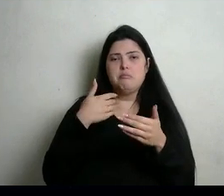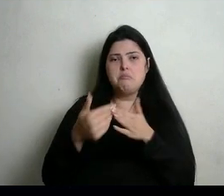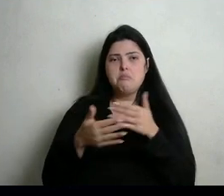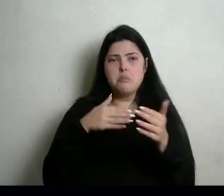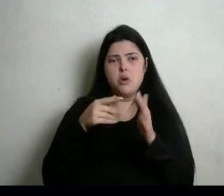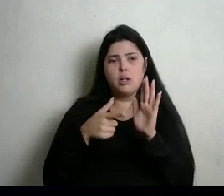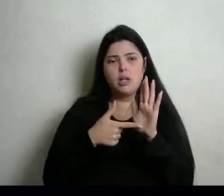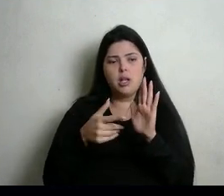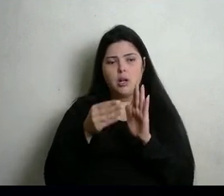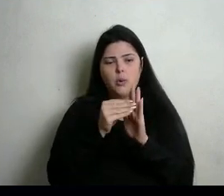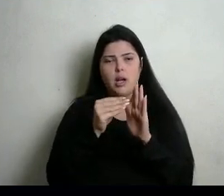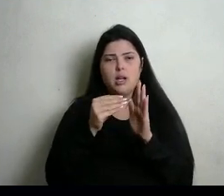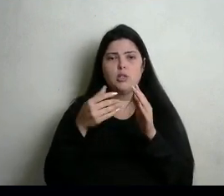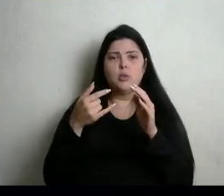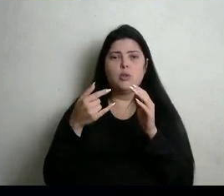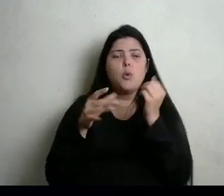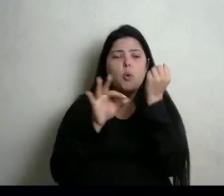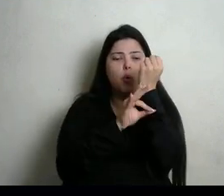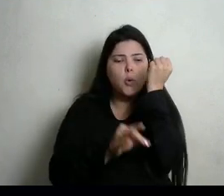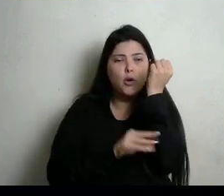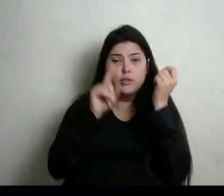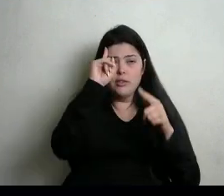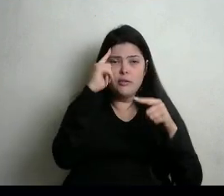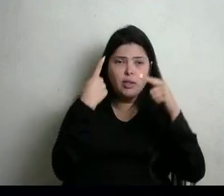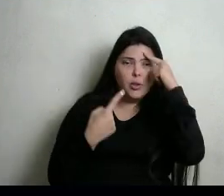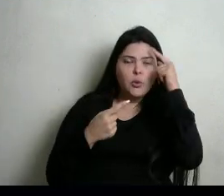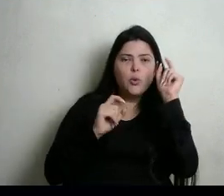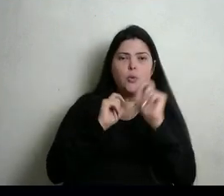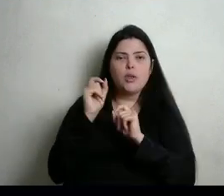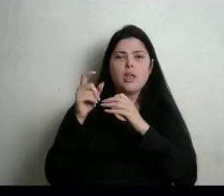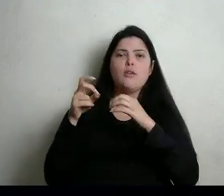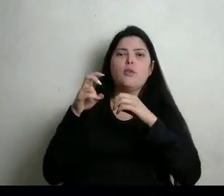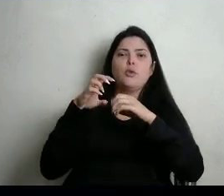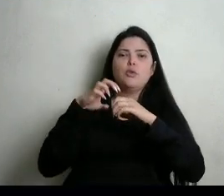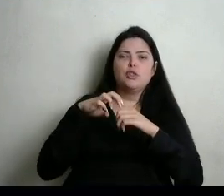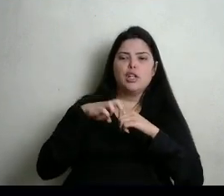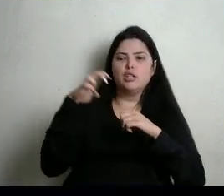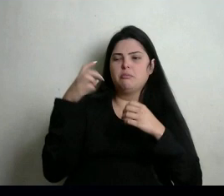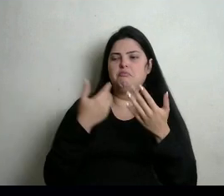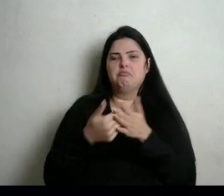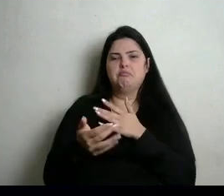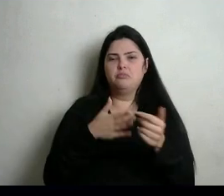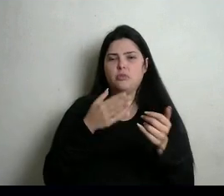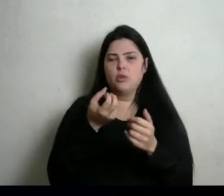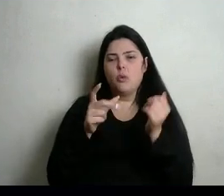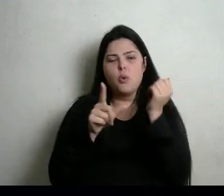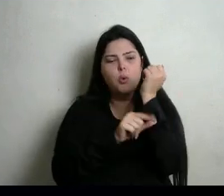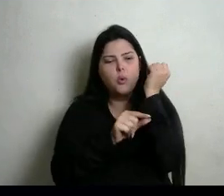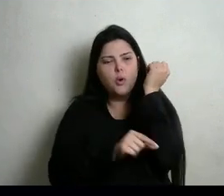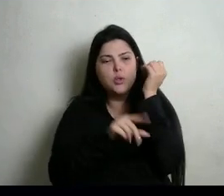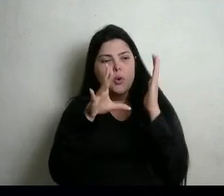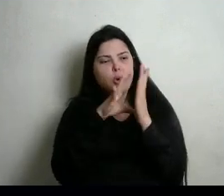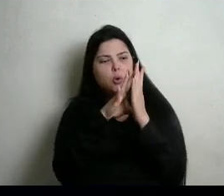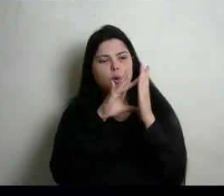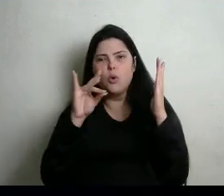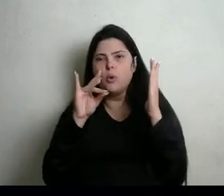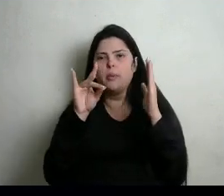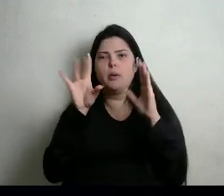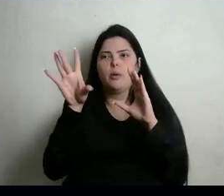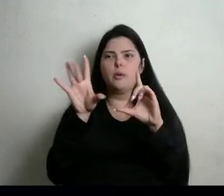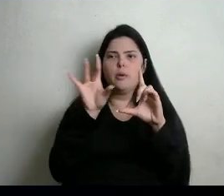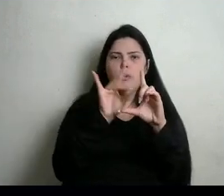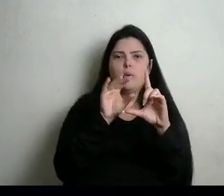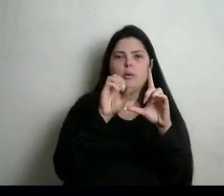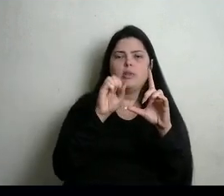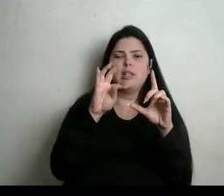gente gerou foi da nossa cabeça, foi o ChatGPT que gerou, ou se foi um código que a gente copiou do Stack Overflow, ou se a gente usou